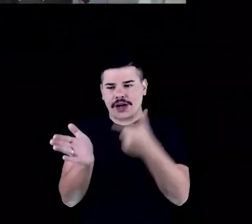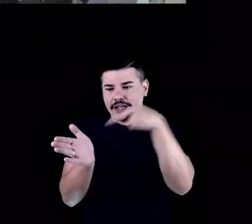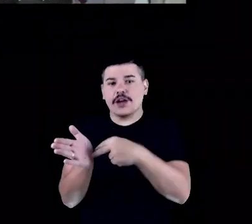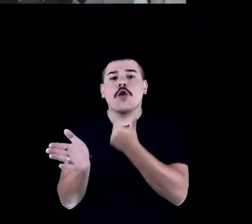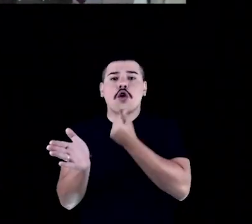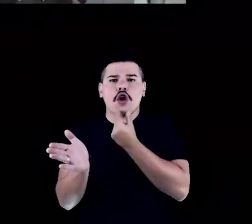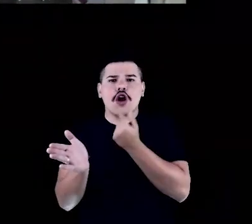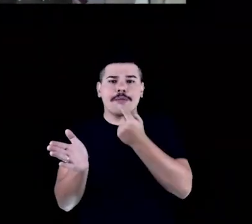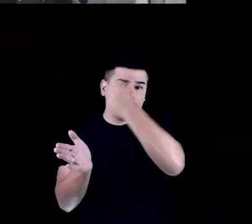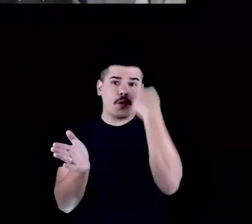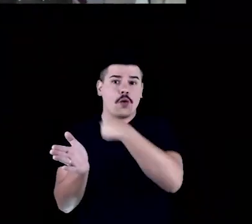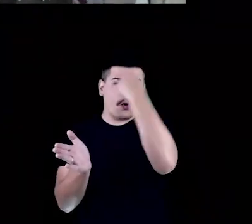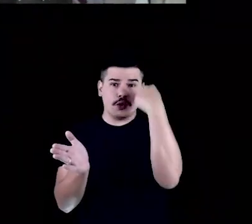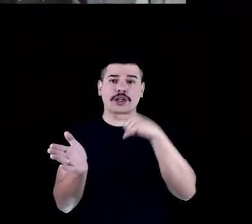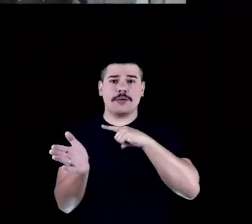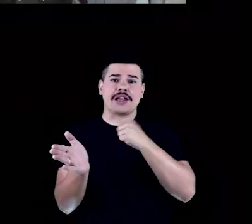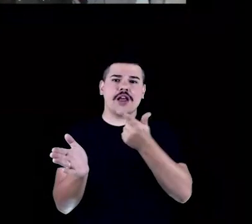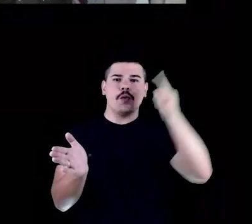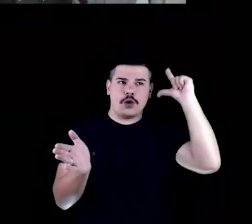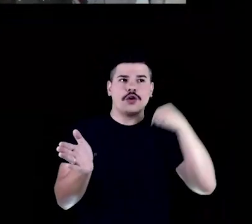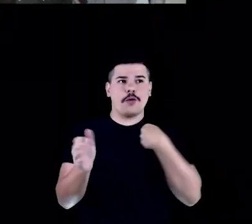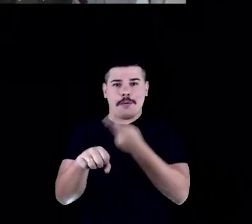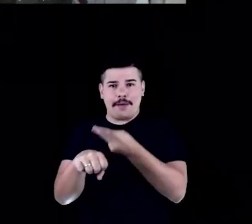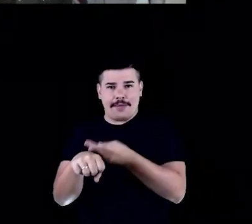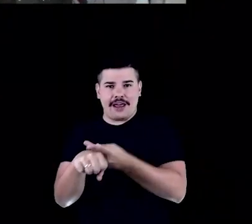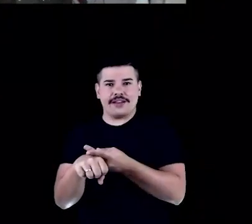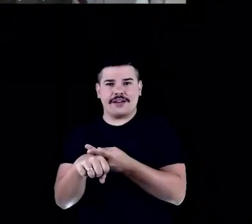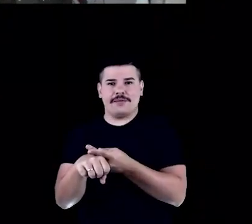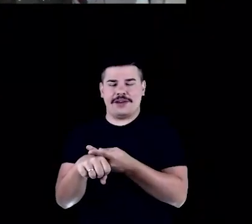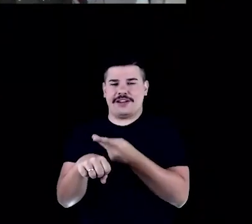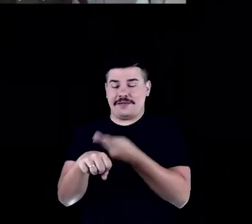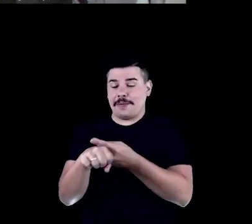aqui que tem o rosto de um homem e aí tem uma pedra